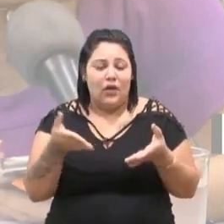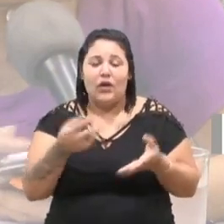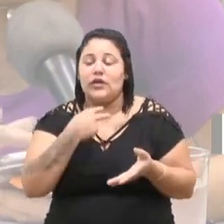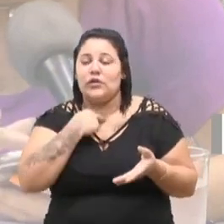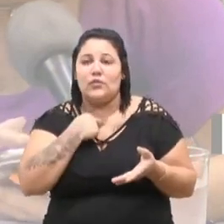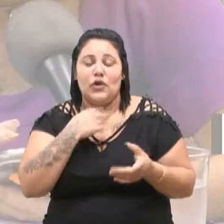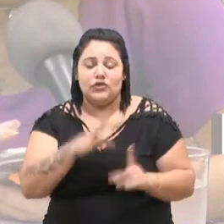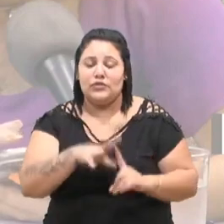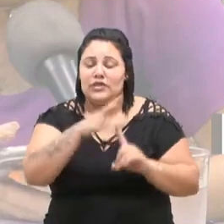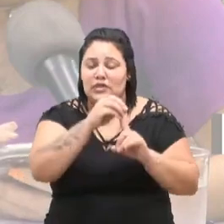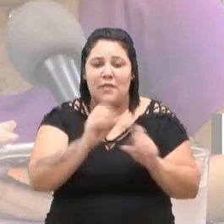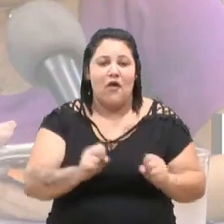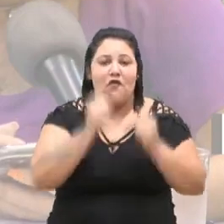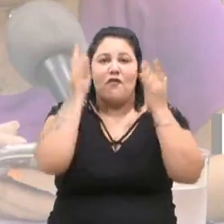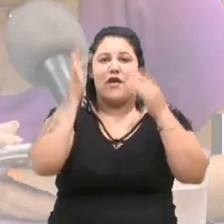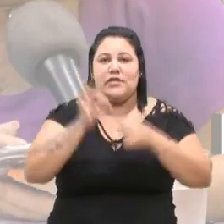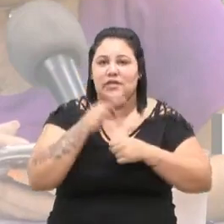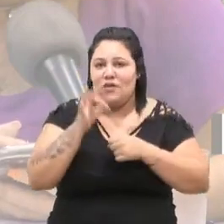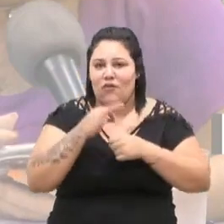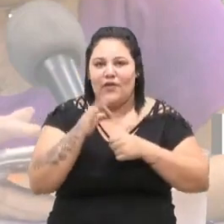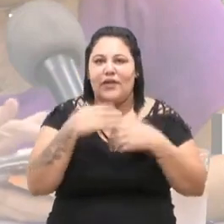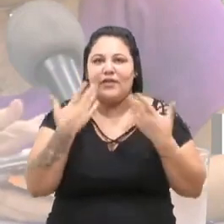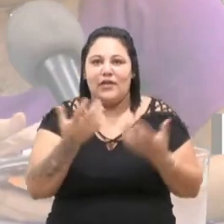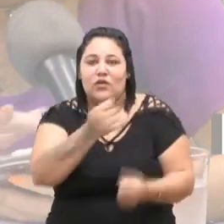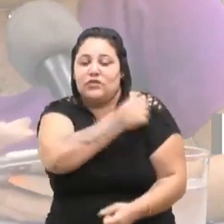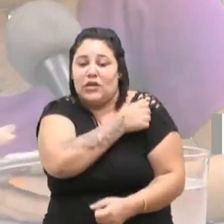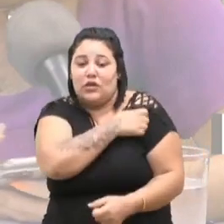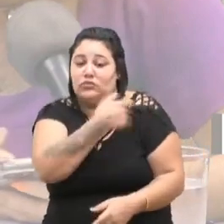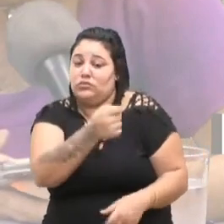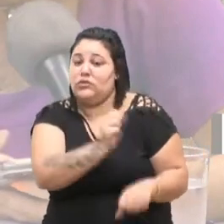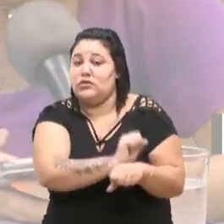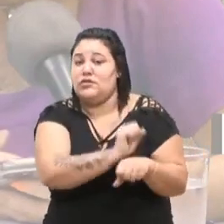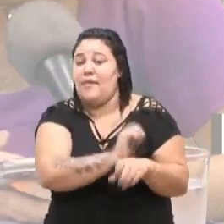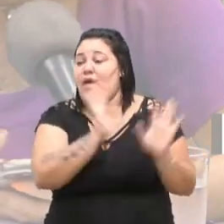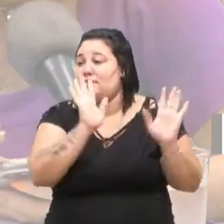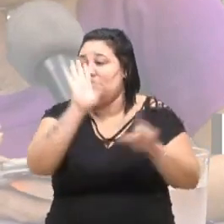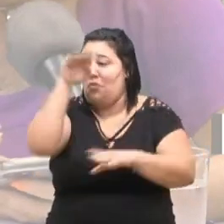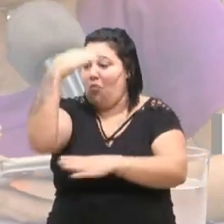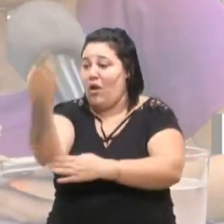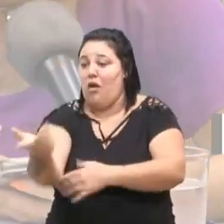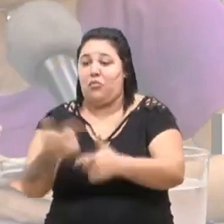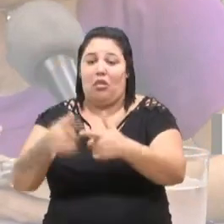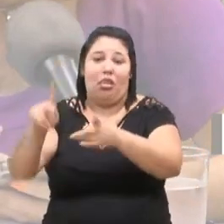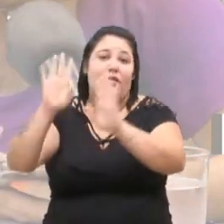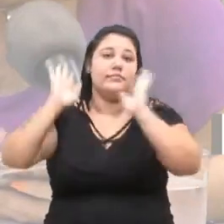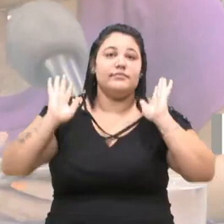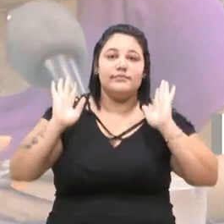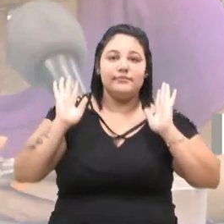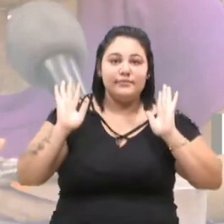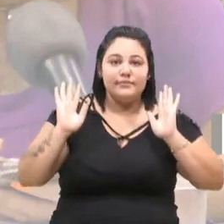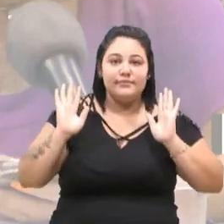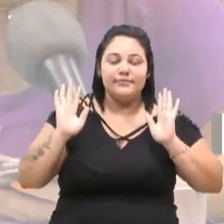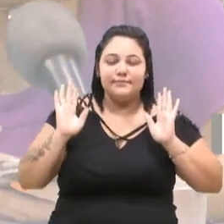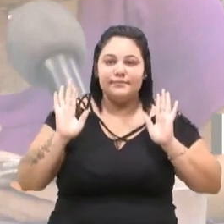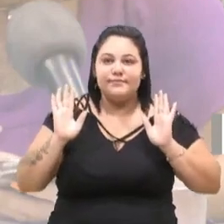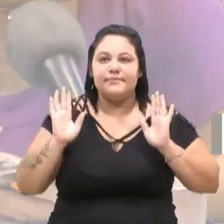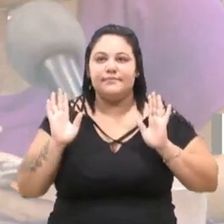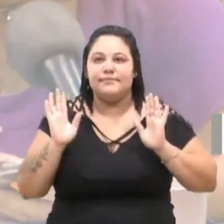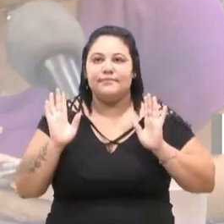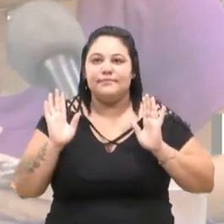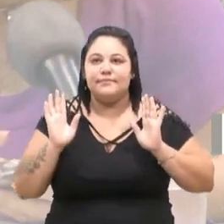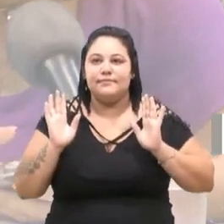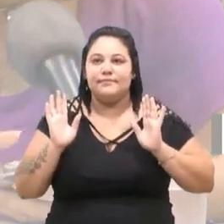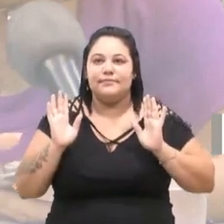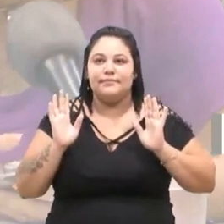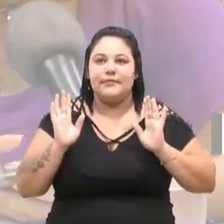dar prioridade para a festa da uva. Então, os alunos têm que ficar lá. Se cair galho, problema deles. A Anhanguera está